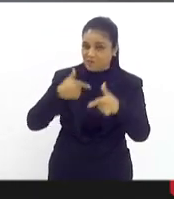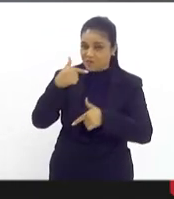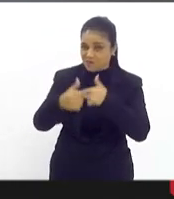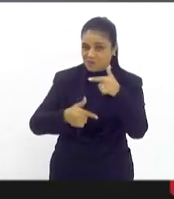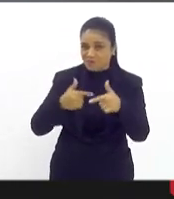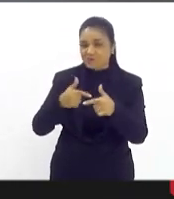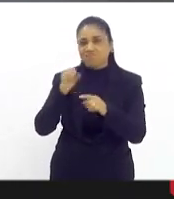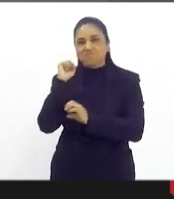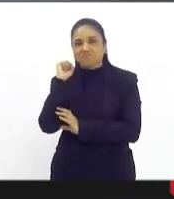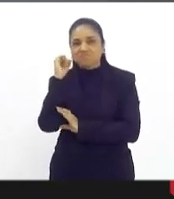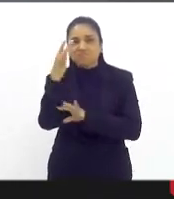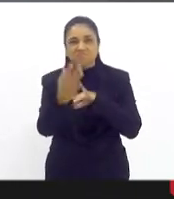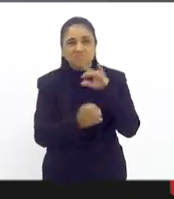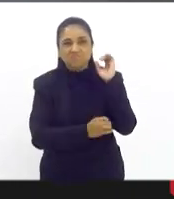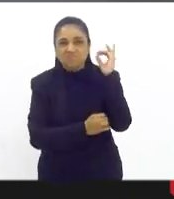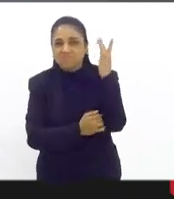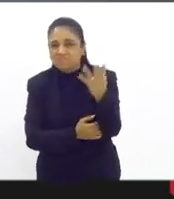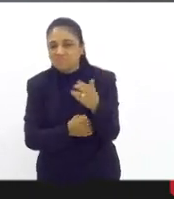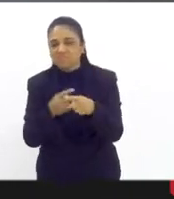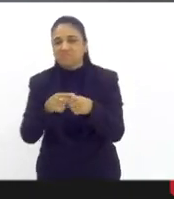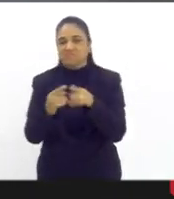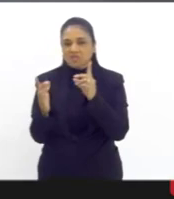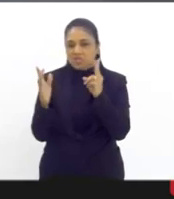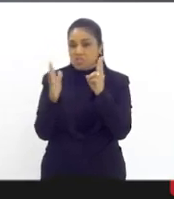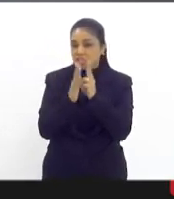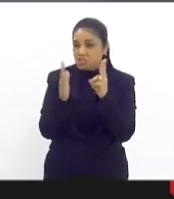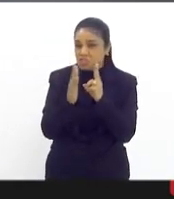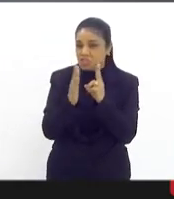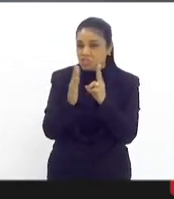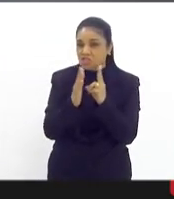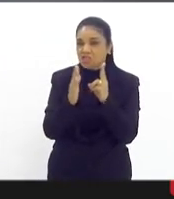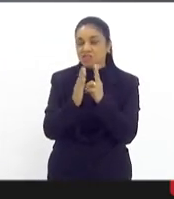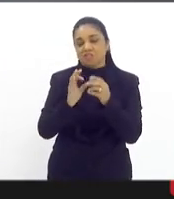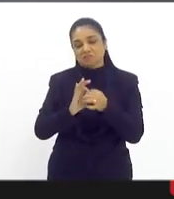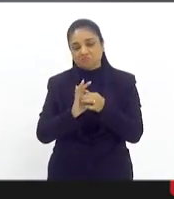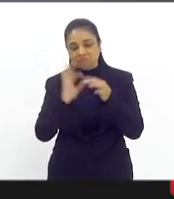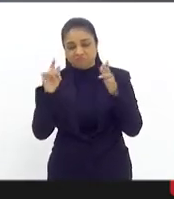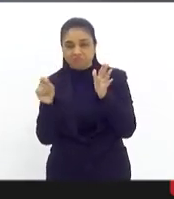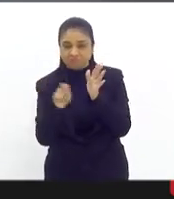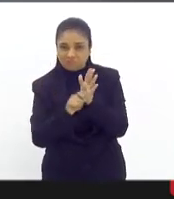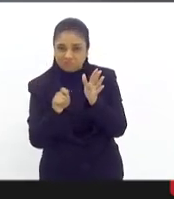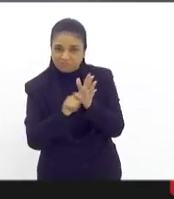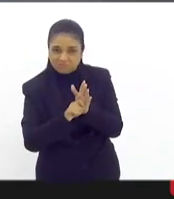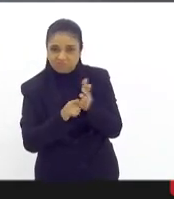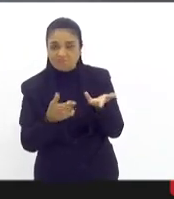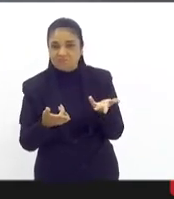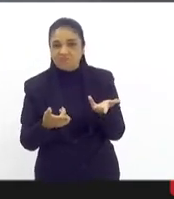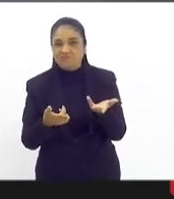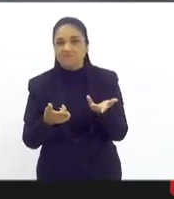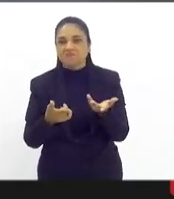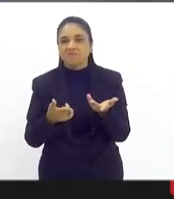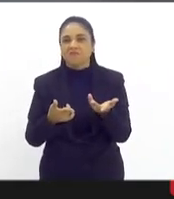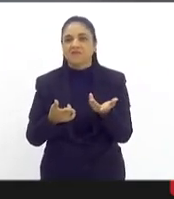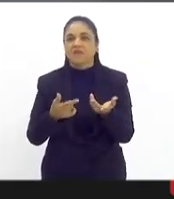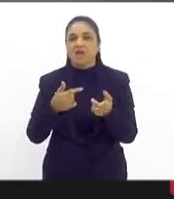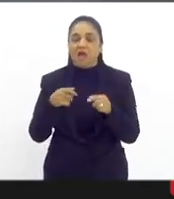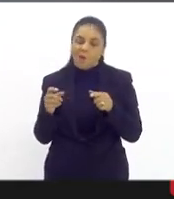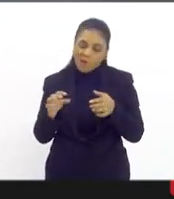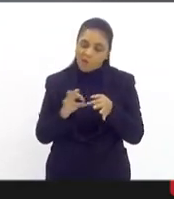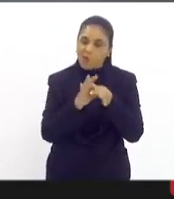questão ecológica, a questão indígena, política democrática de drogas, e agora estamos unidos aqui